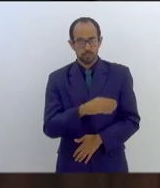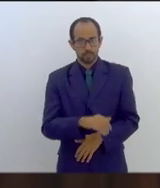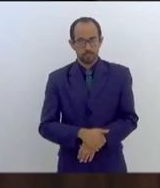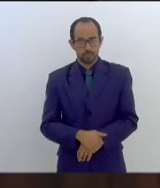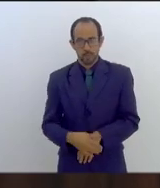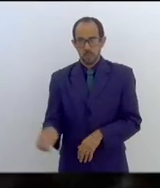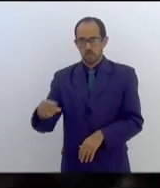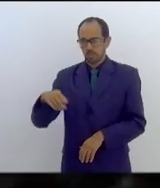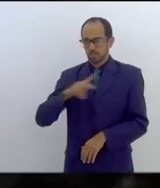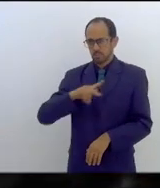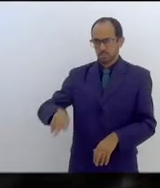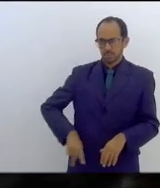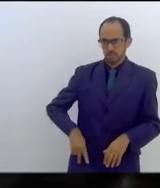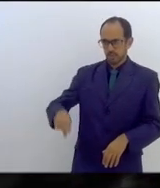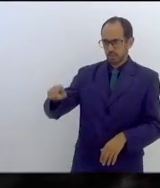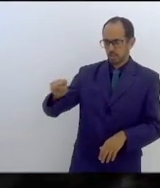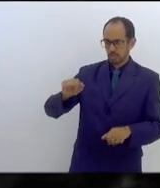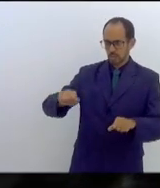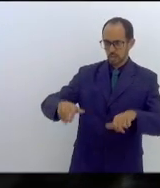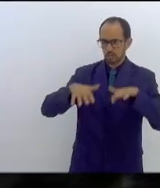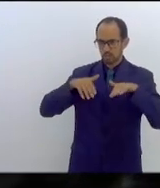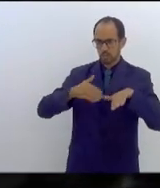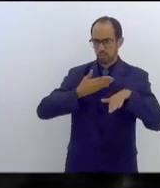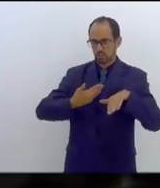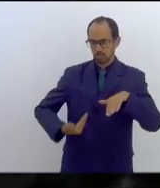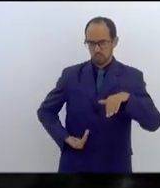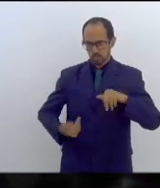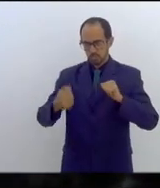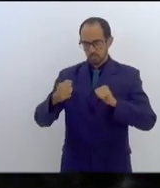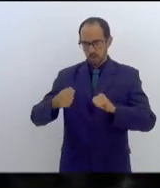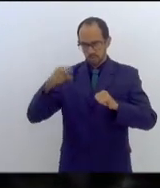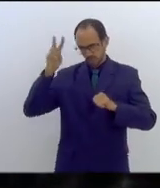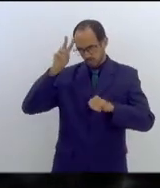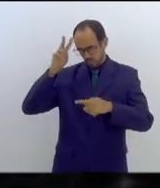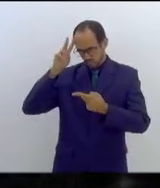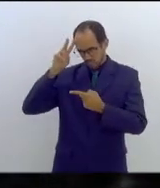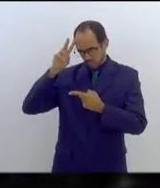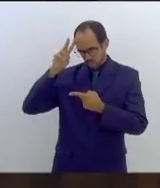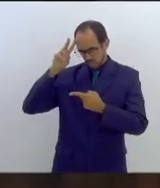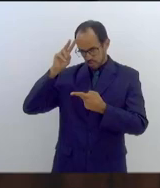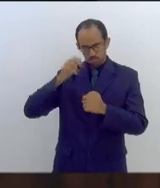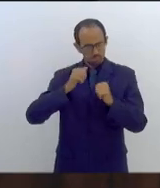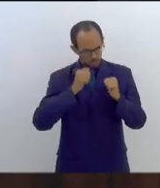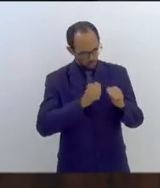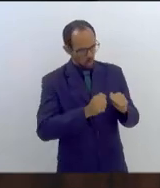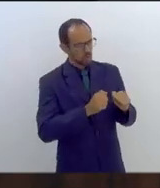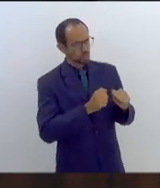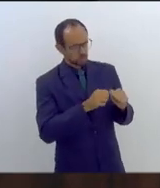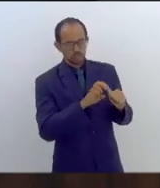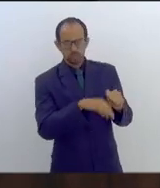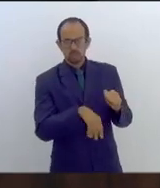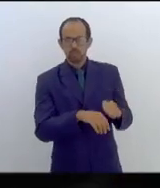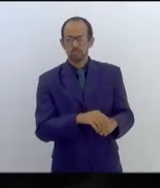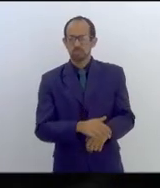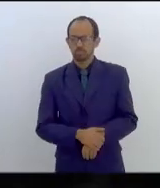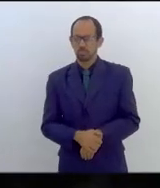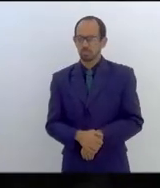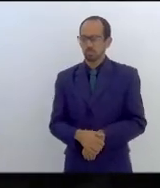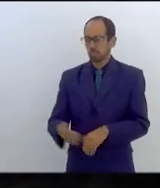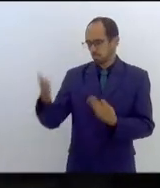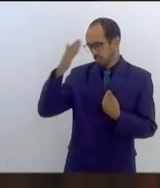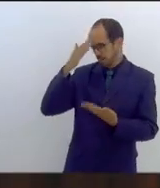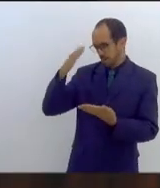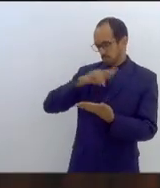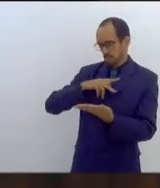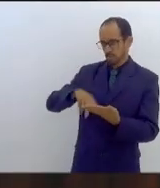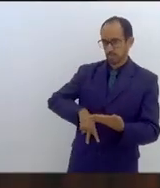Presidente, essa audiência pública poderia ser na segunda-feira? Pode, claro. Pode. Obrigado, presidente.